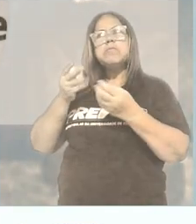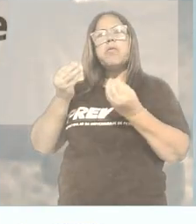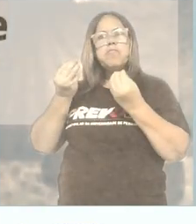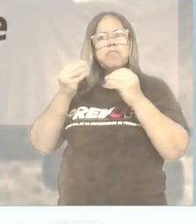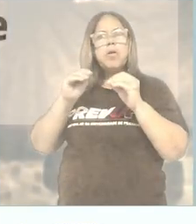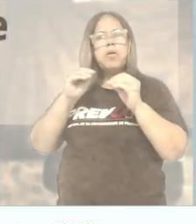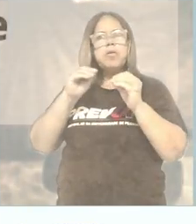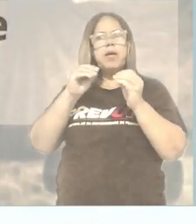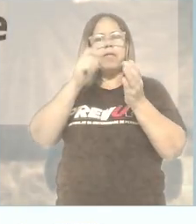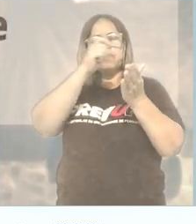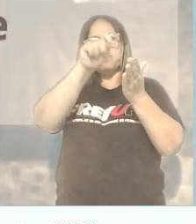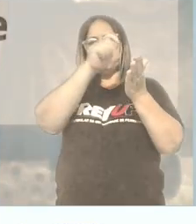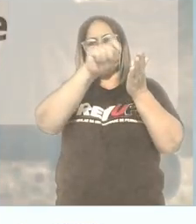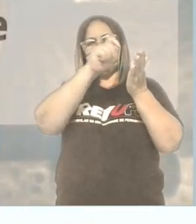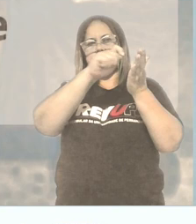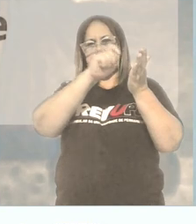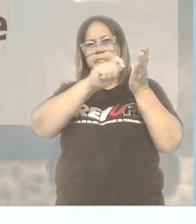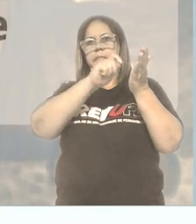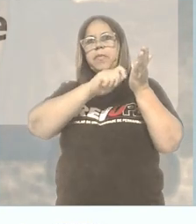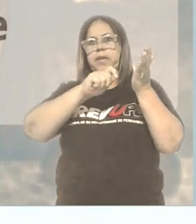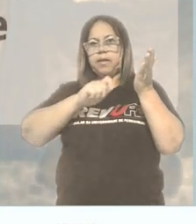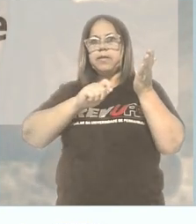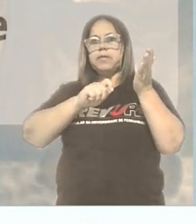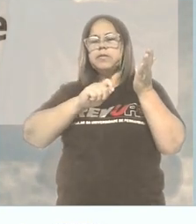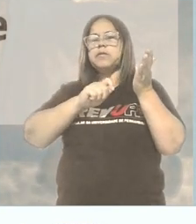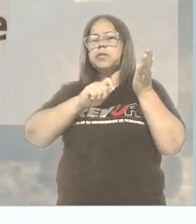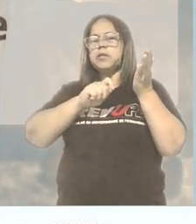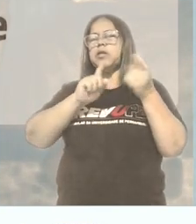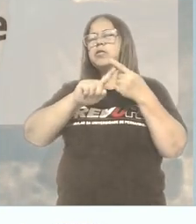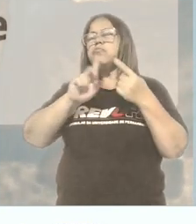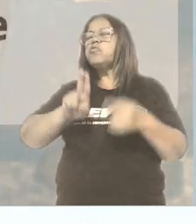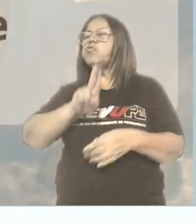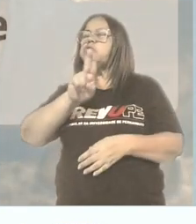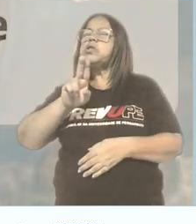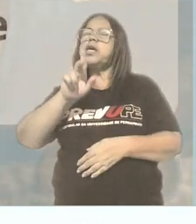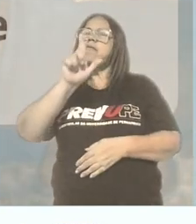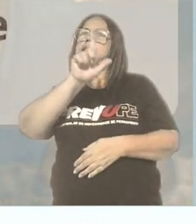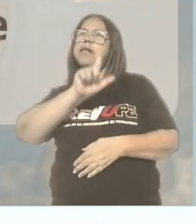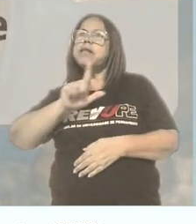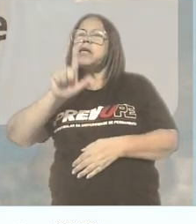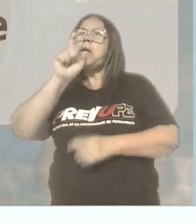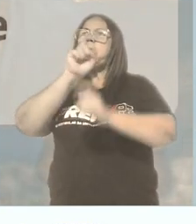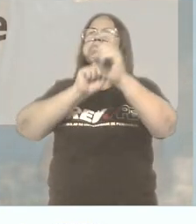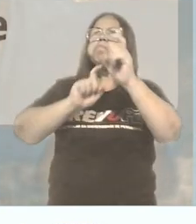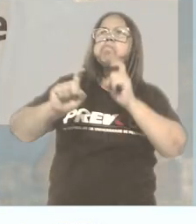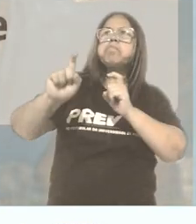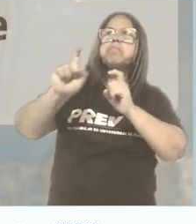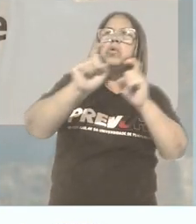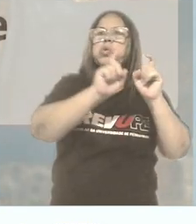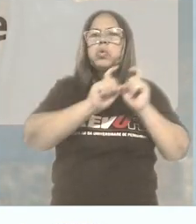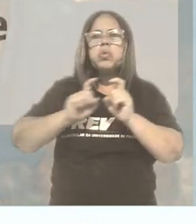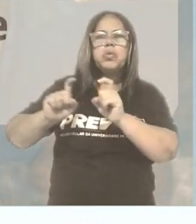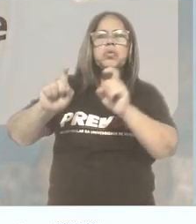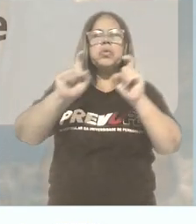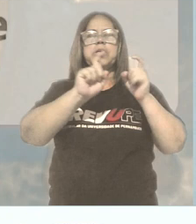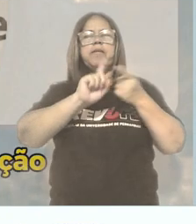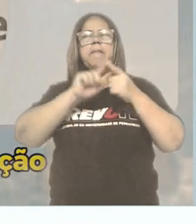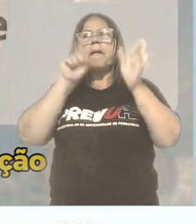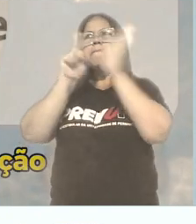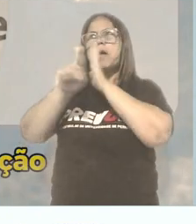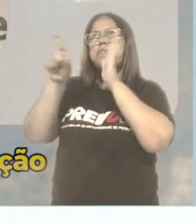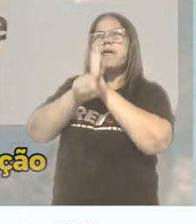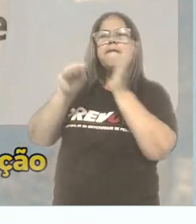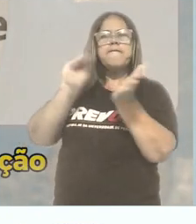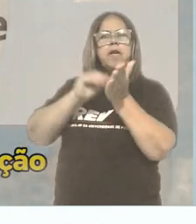e as refletiram em suas obras eles usaram a literatura para discutir e questionar a injustiça da escravidão